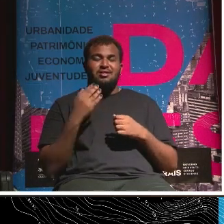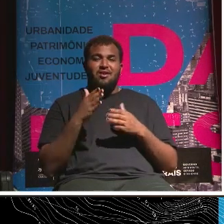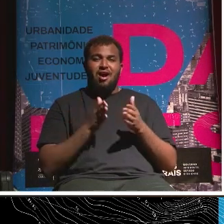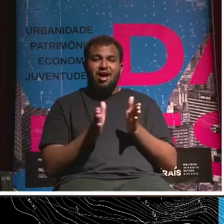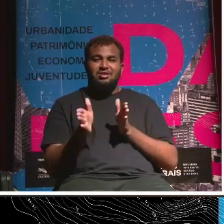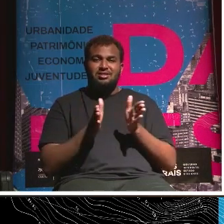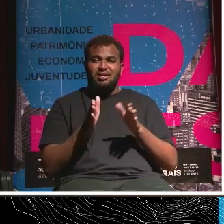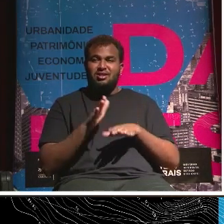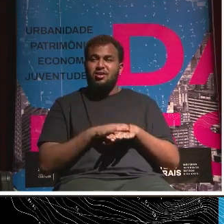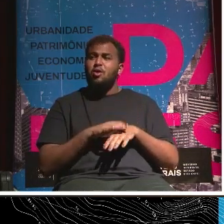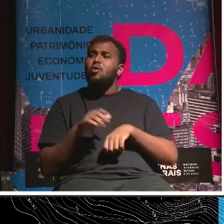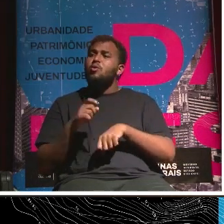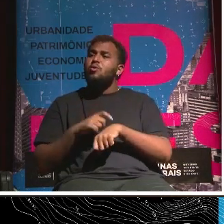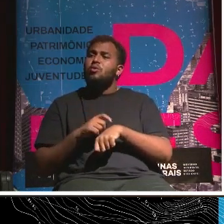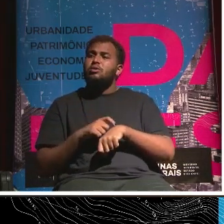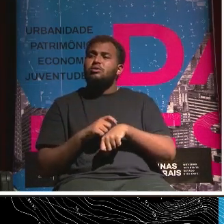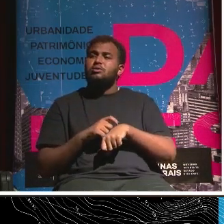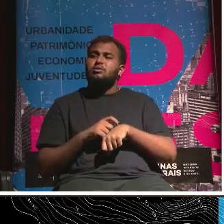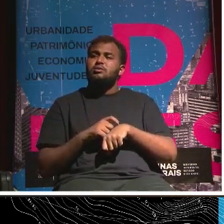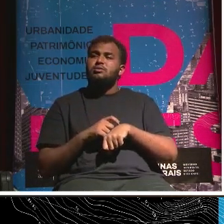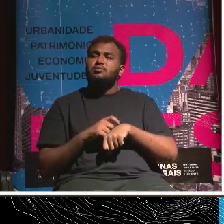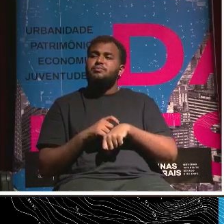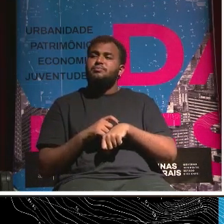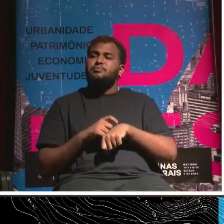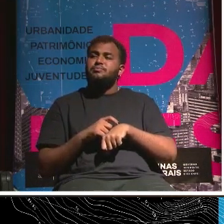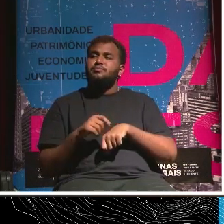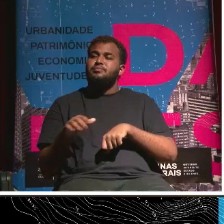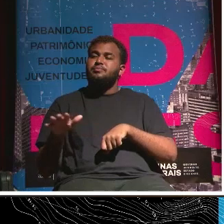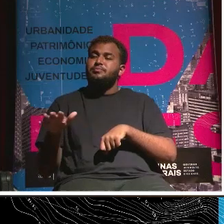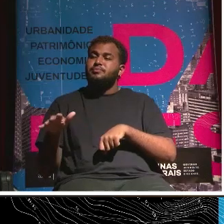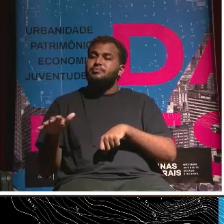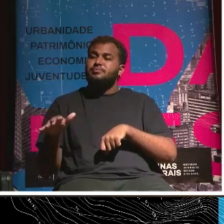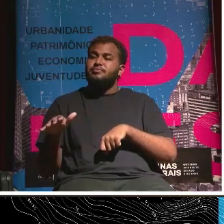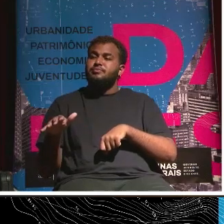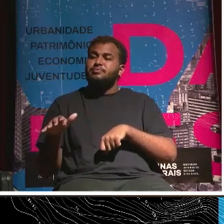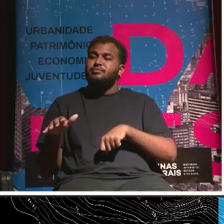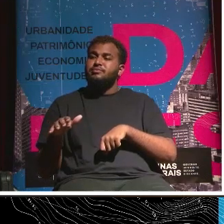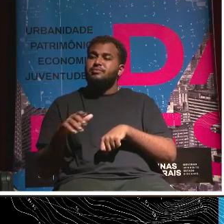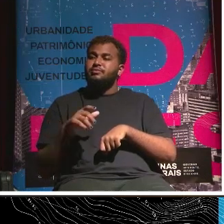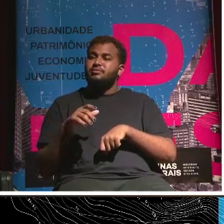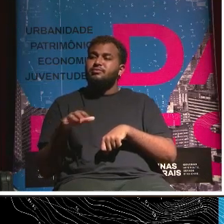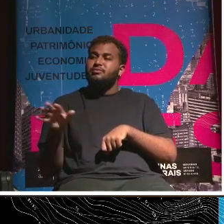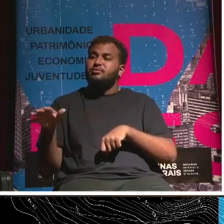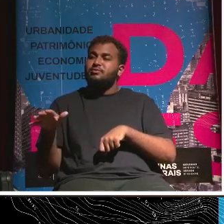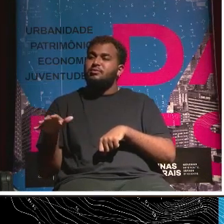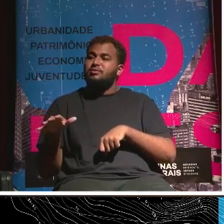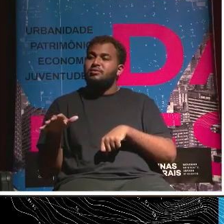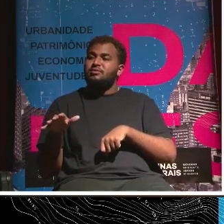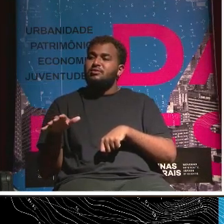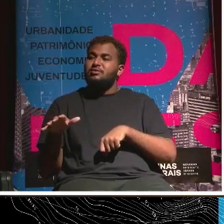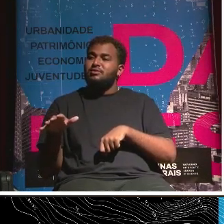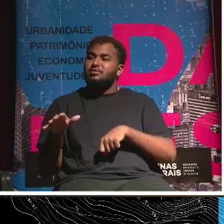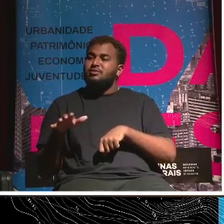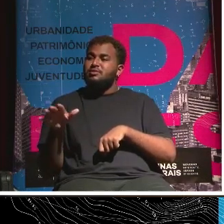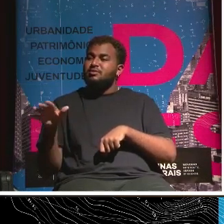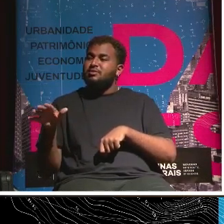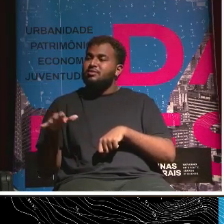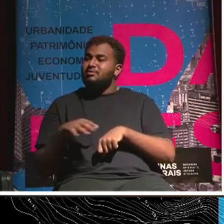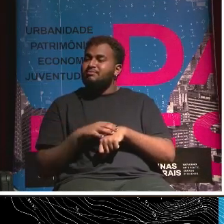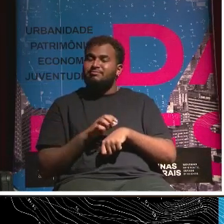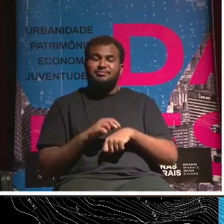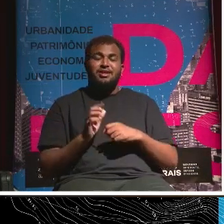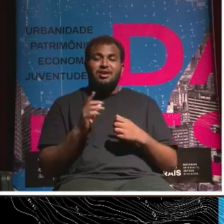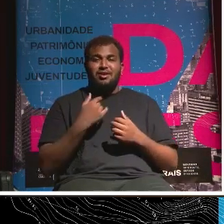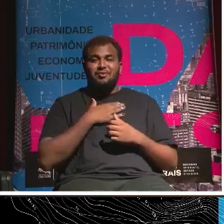dos festejos, a partir do nosso corpo, da nossa estética, do que a gente entende como potência. E aí eu gosto muito de